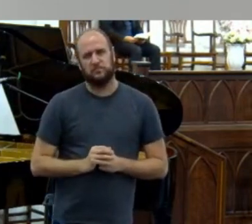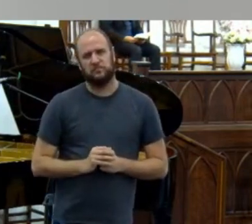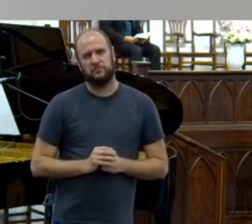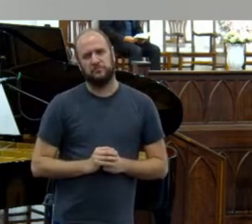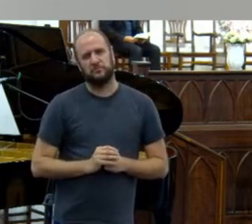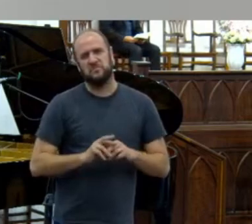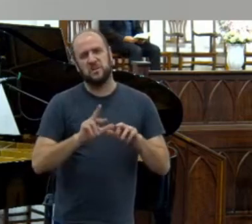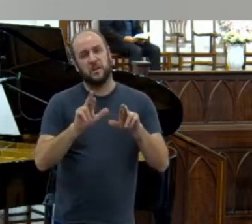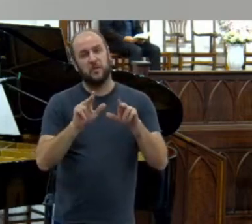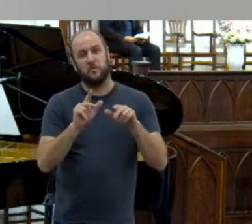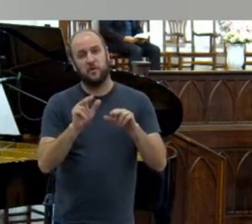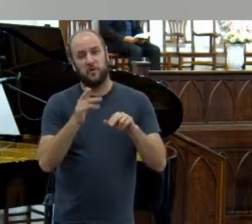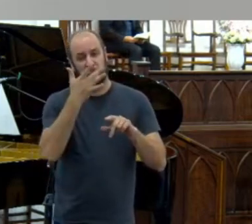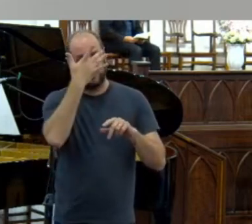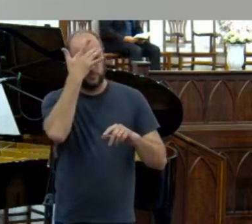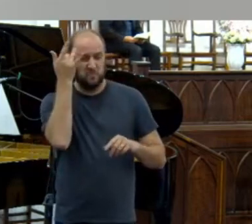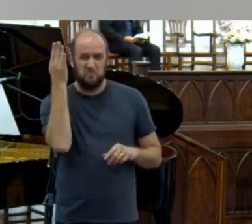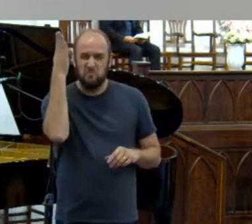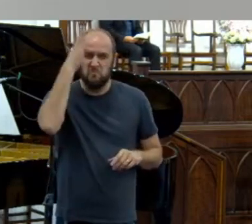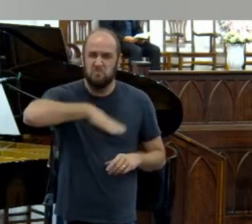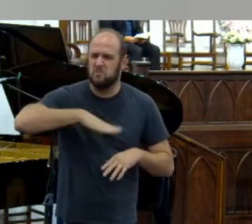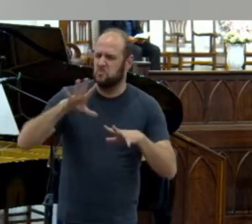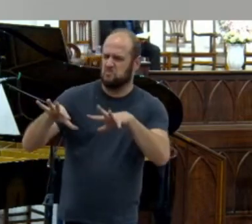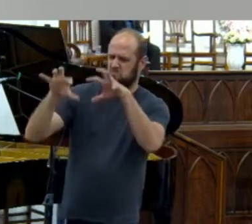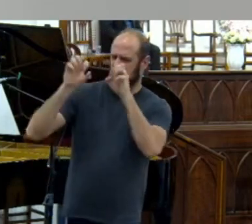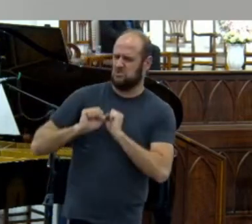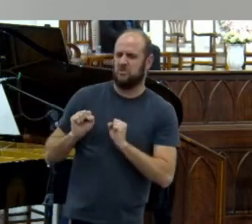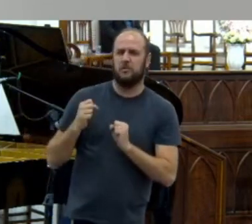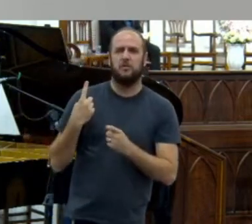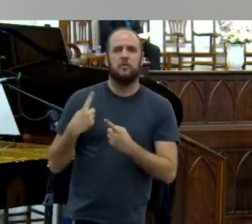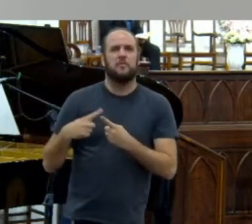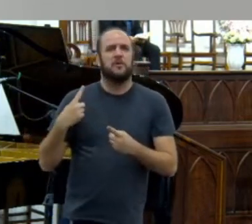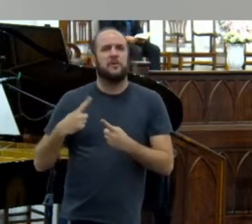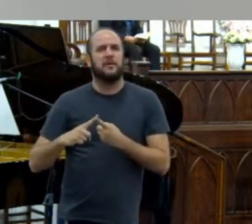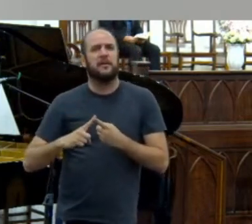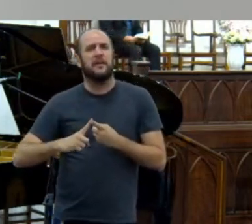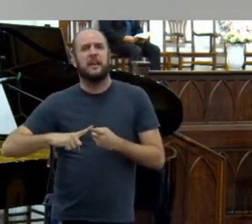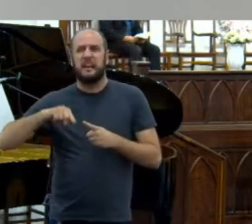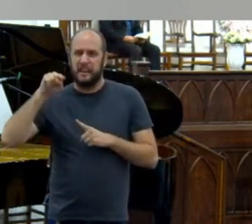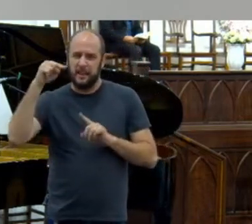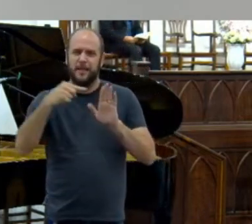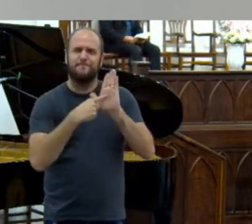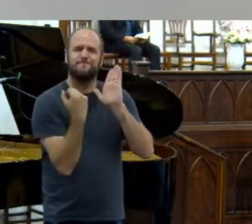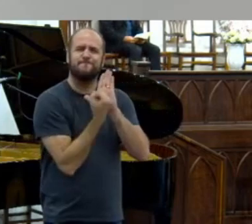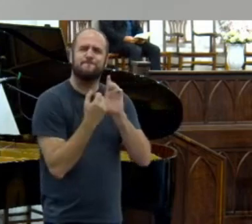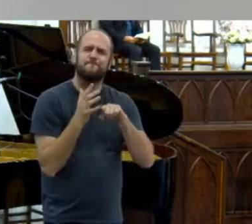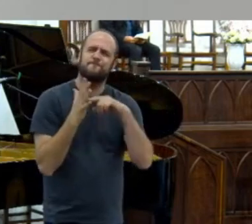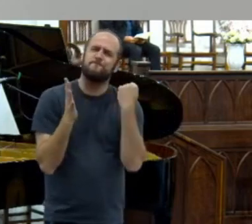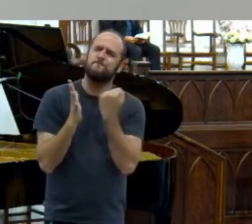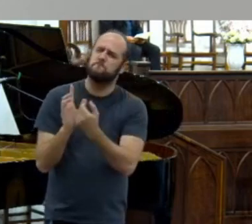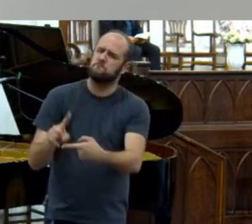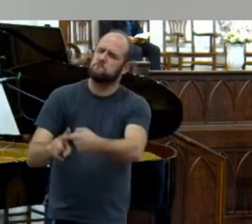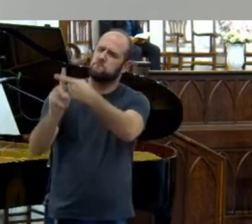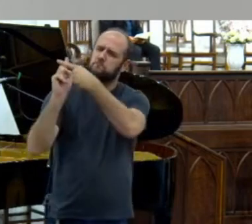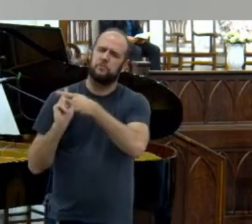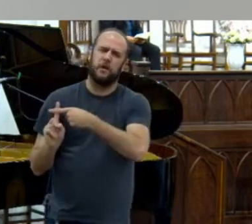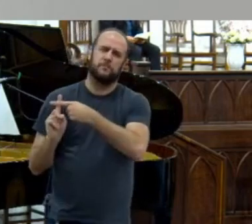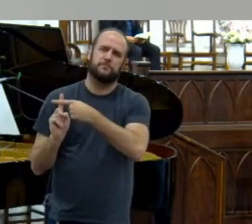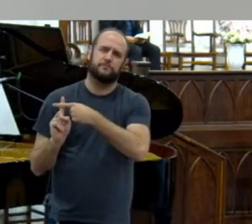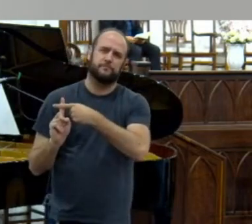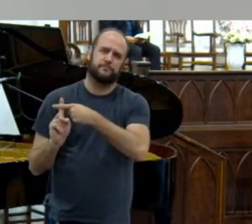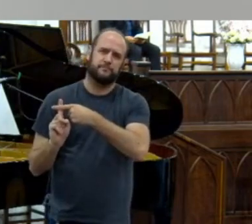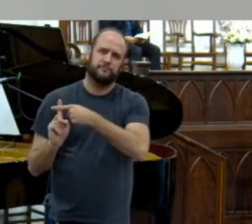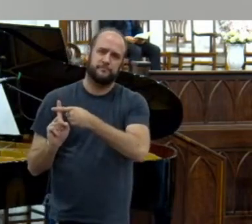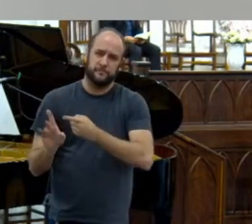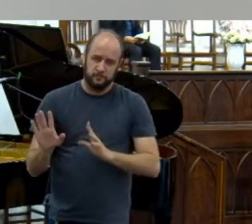como de um filho do homem maldito de Deus, porque ele foi maldito quando foi pendurado no madeiro. Então vem o resto